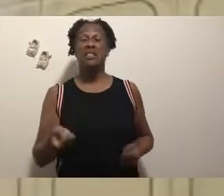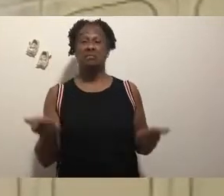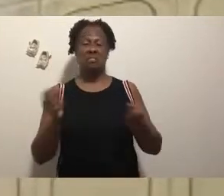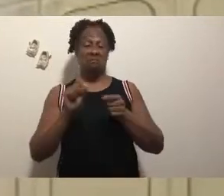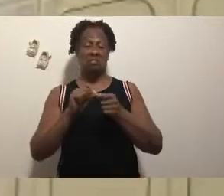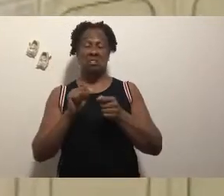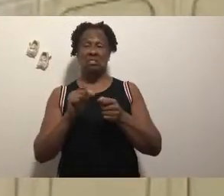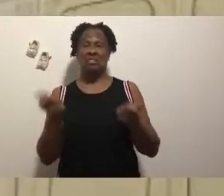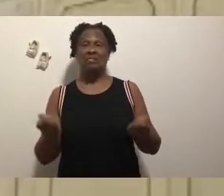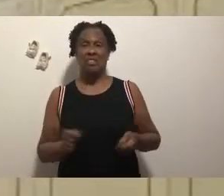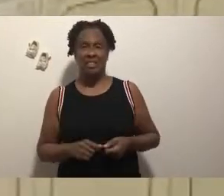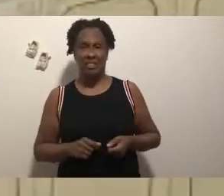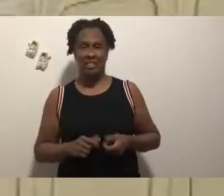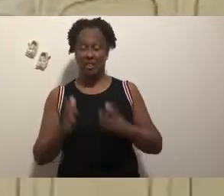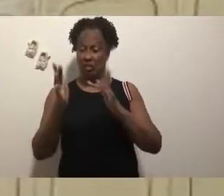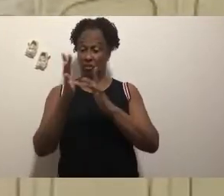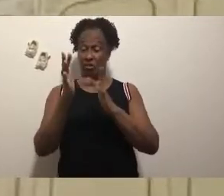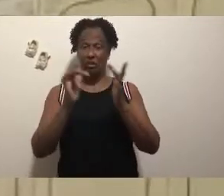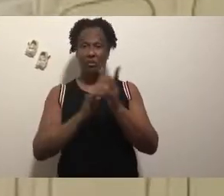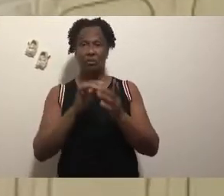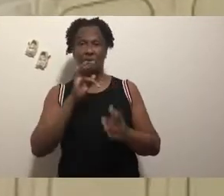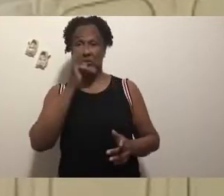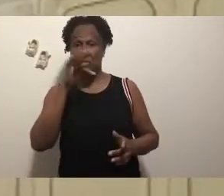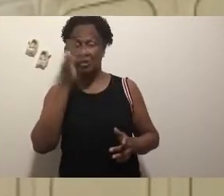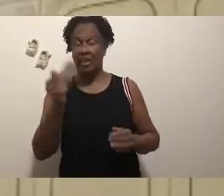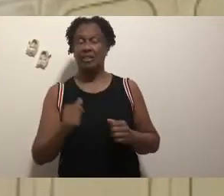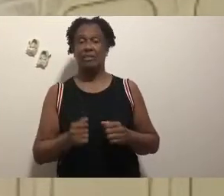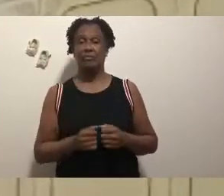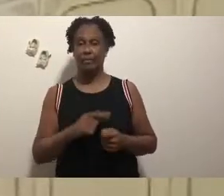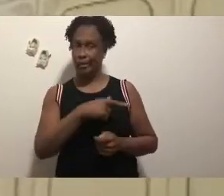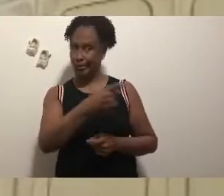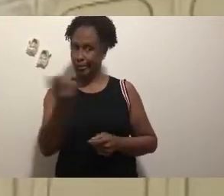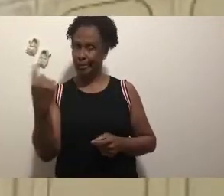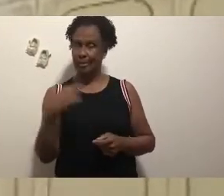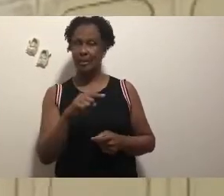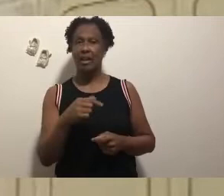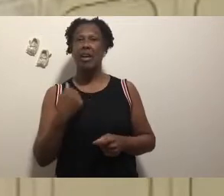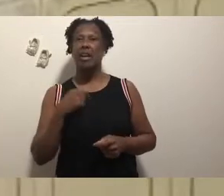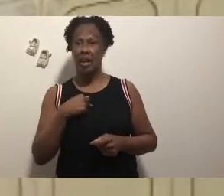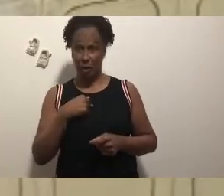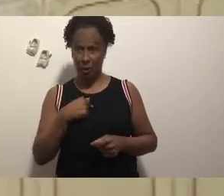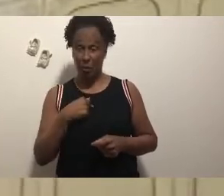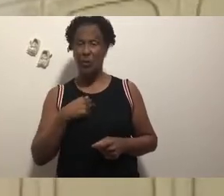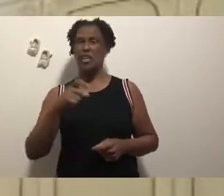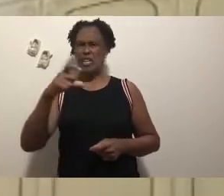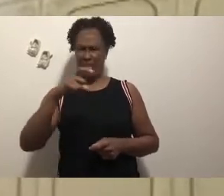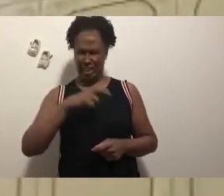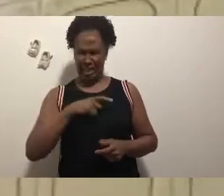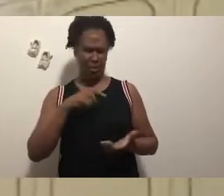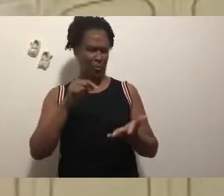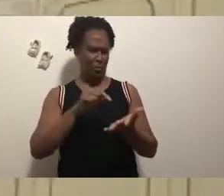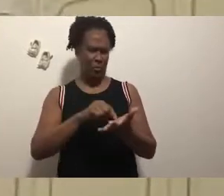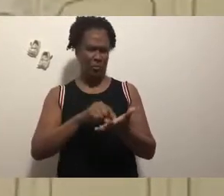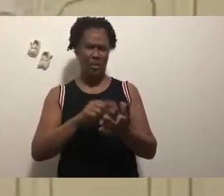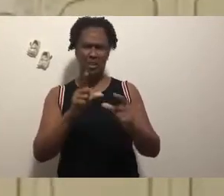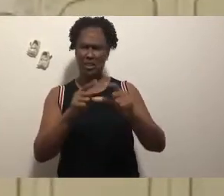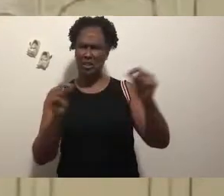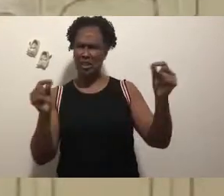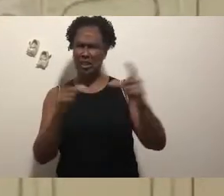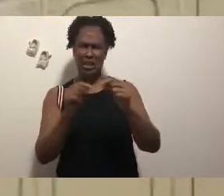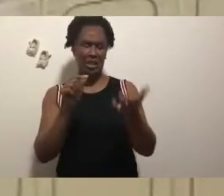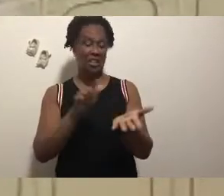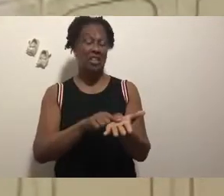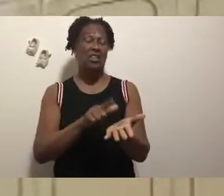Jesus fala assim para nós: "Eu também tenho uma estrela em minhas mãos.